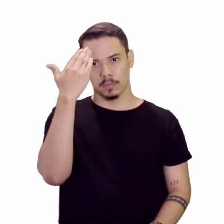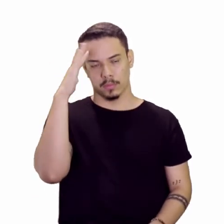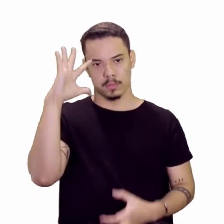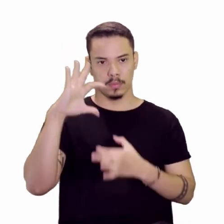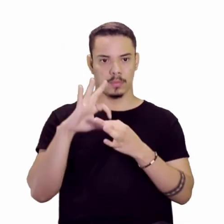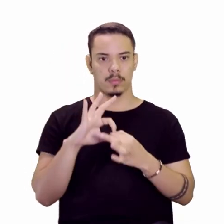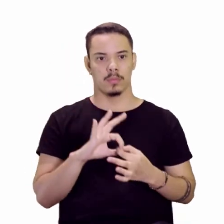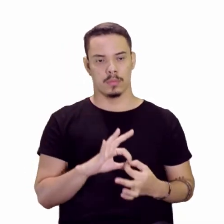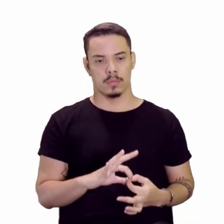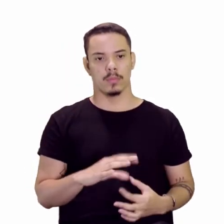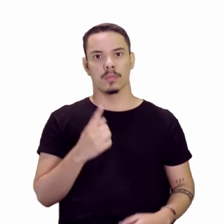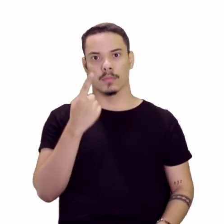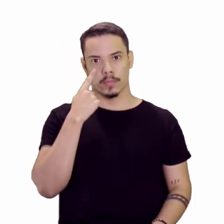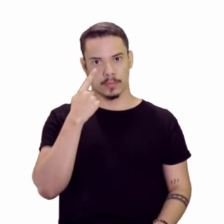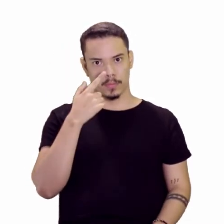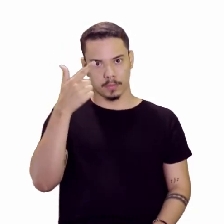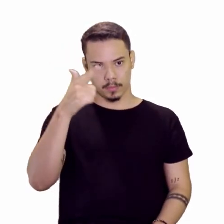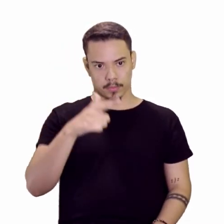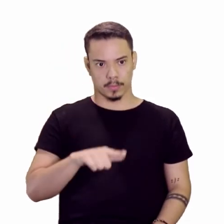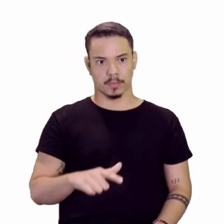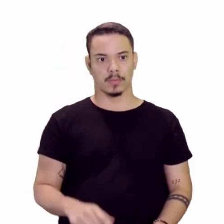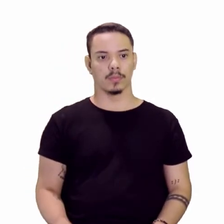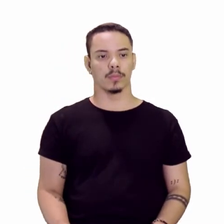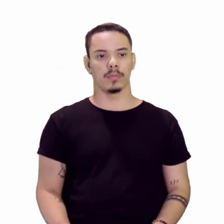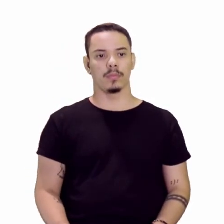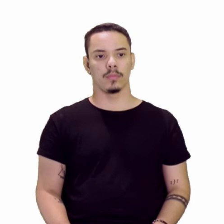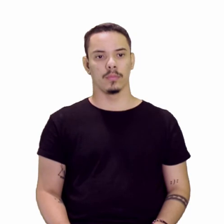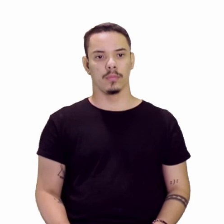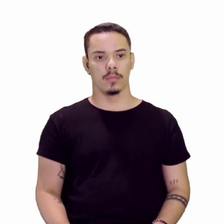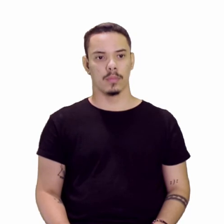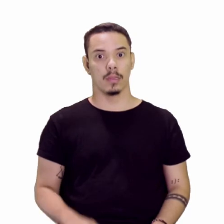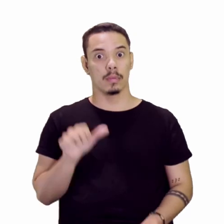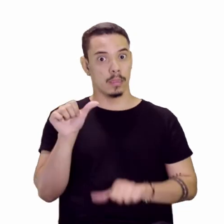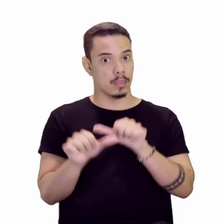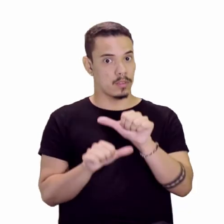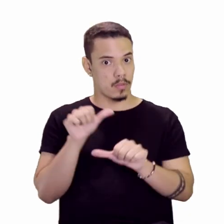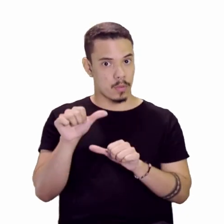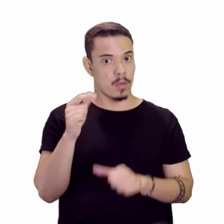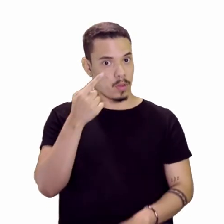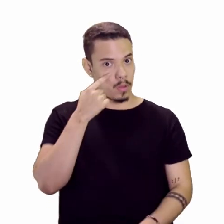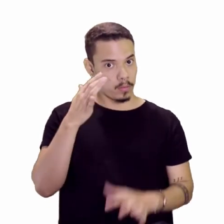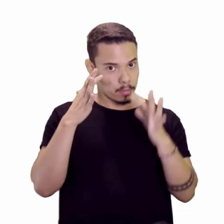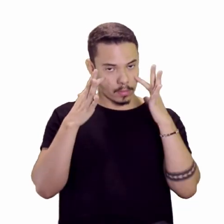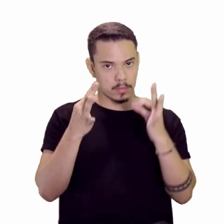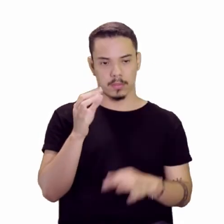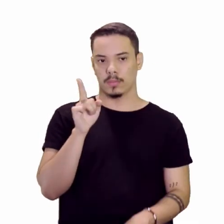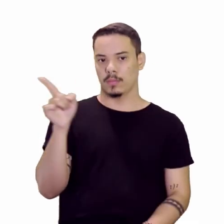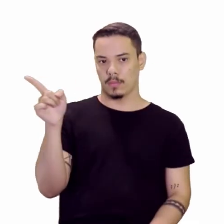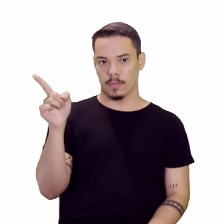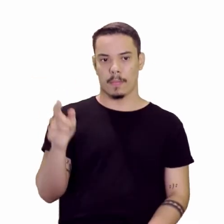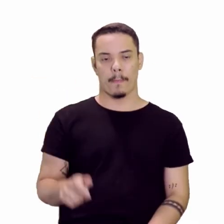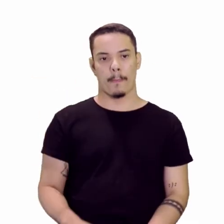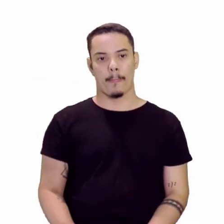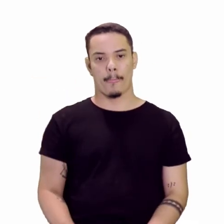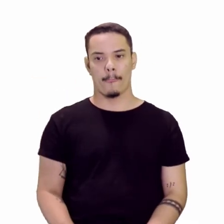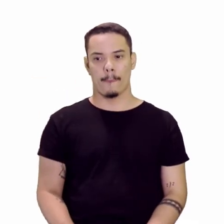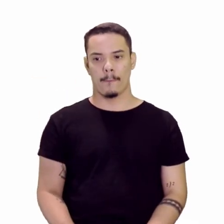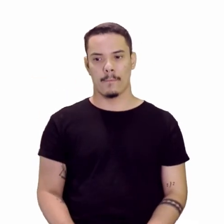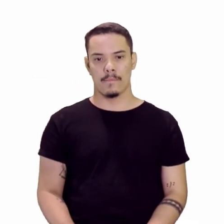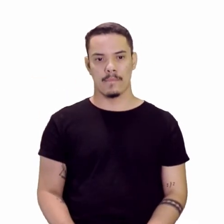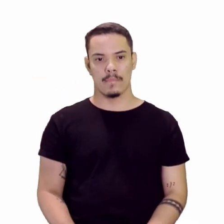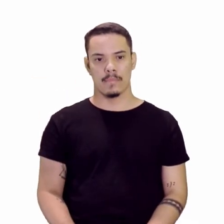justamente. e aqui, olha só, vamos lembrar. Quero transformar, é só a gente lembrar aqui, ó.